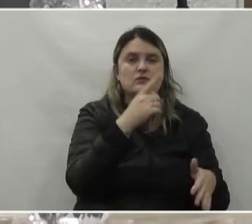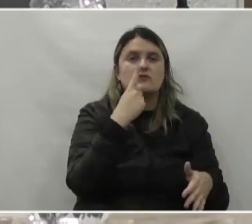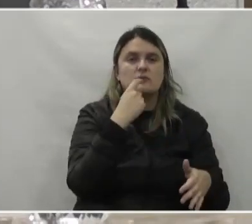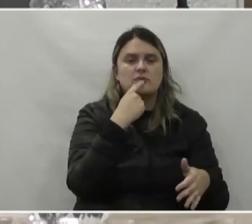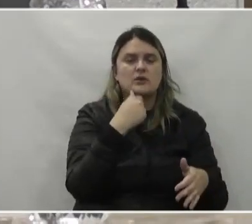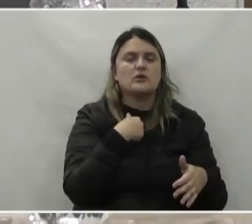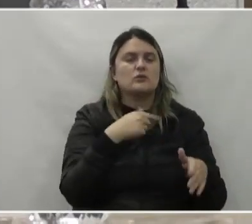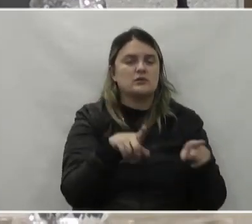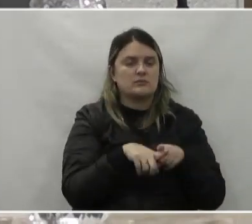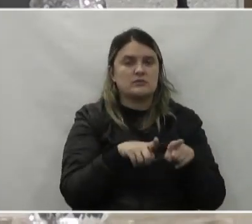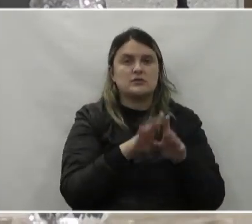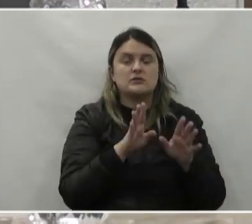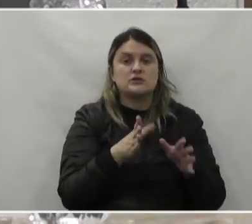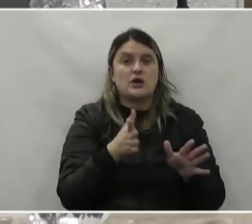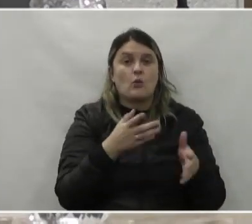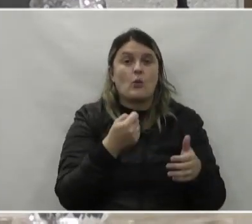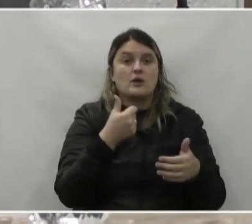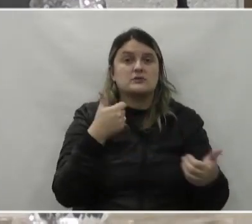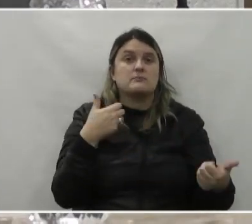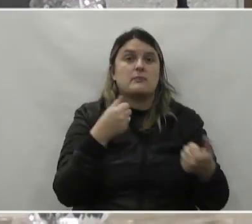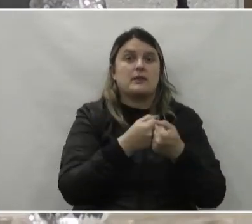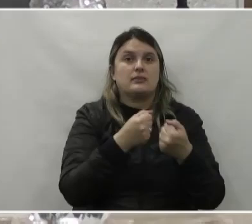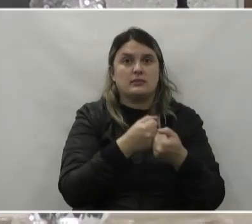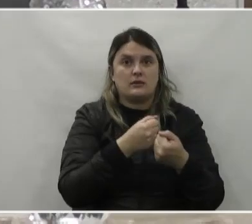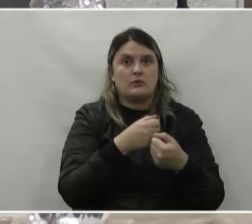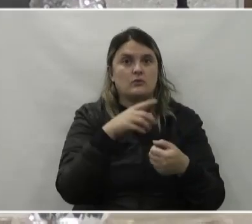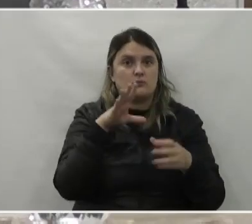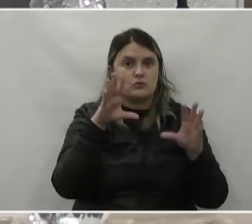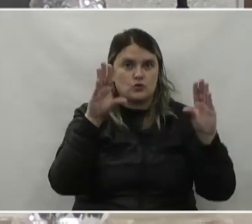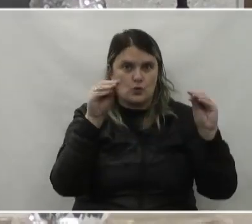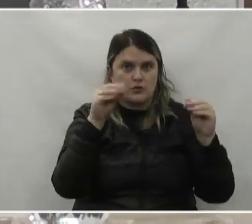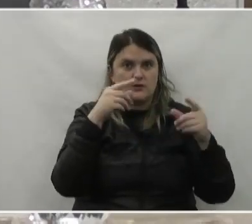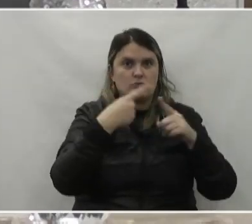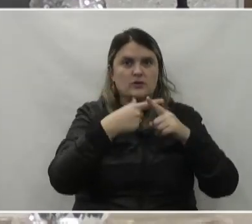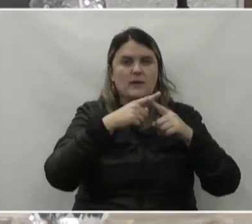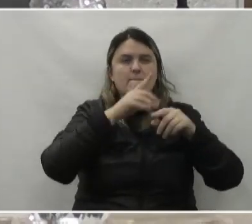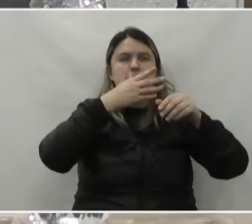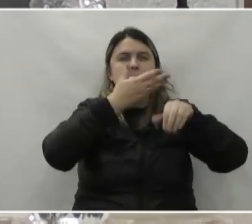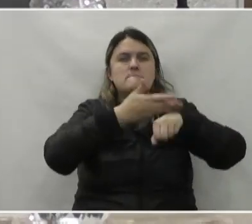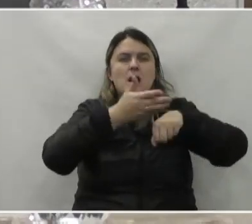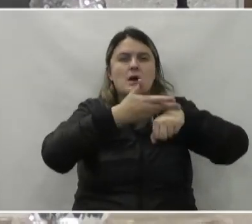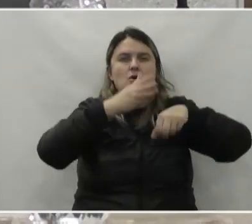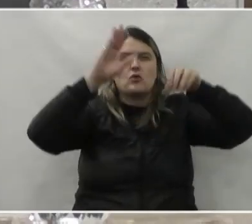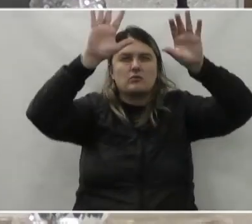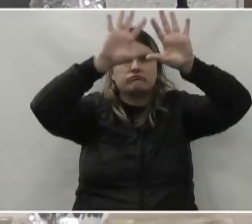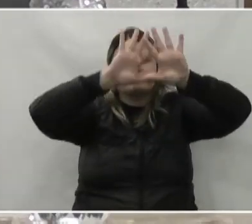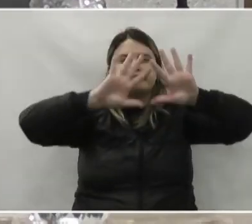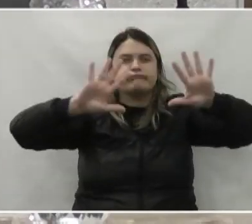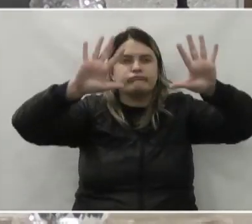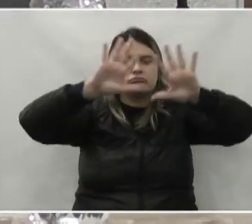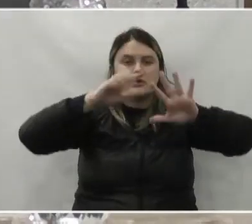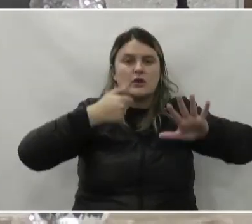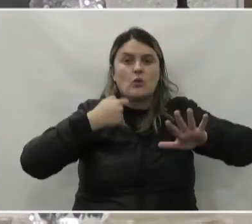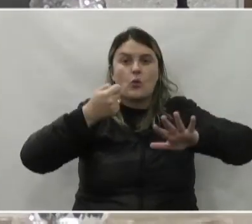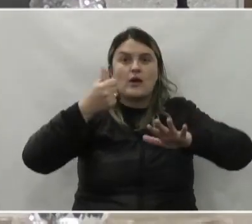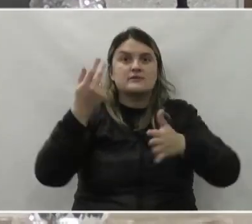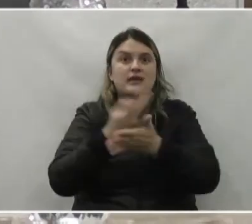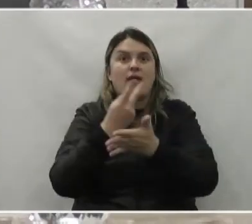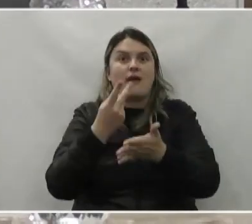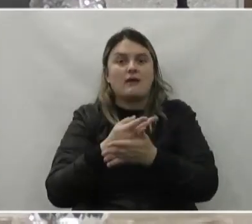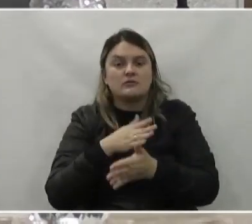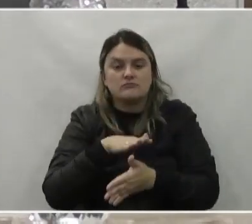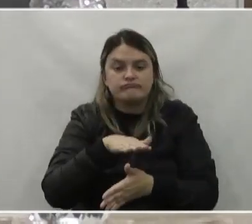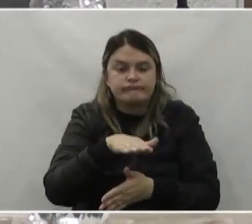noite entrando ali nesse local ali, com a neblina que tinha, a gente quase que errou a entrada, porque é